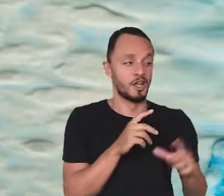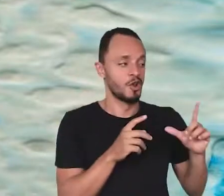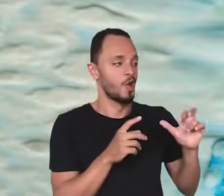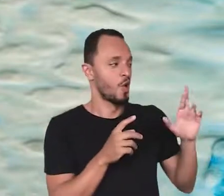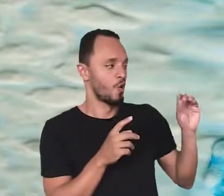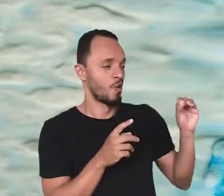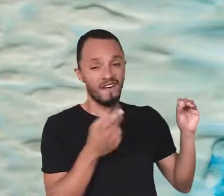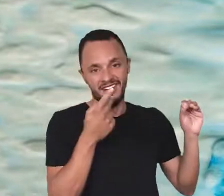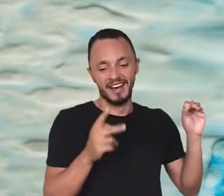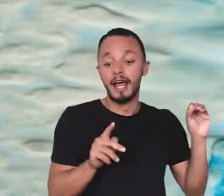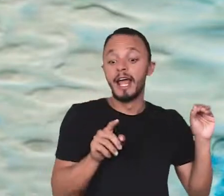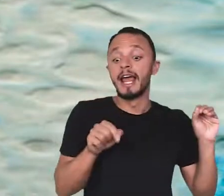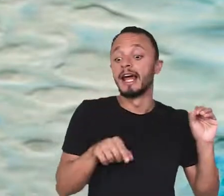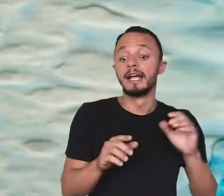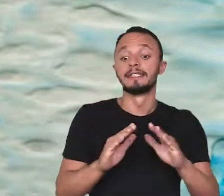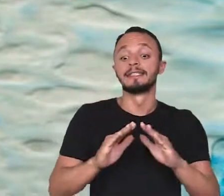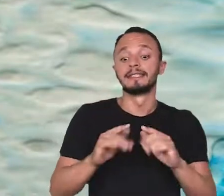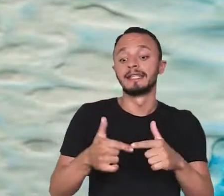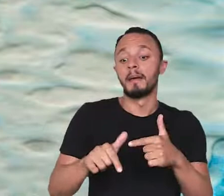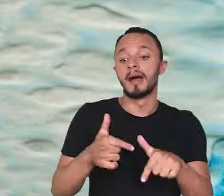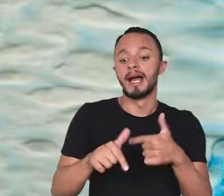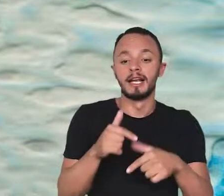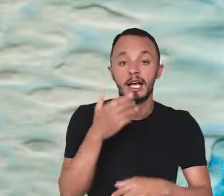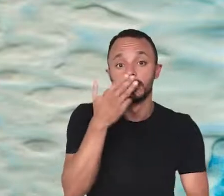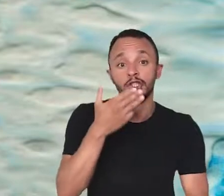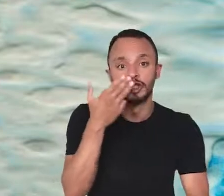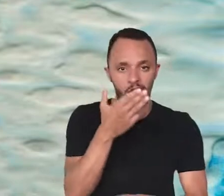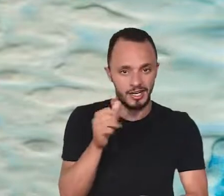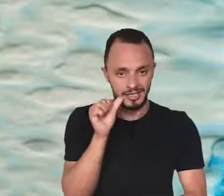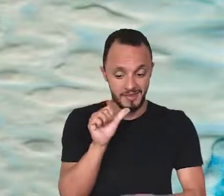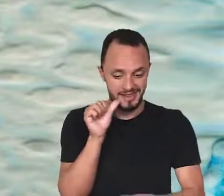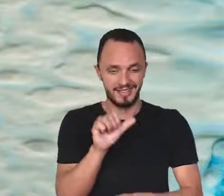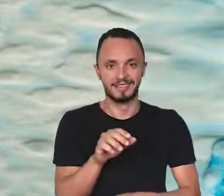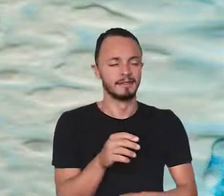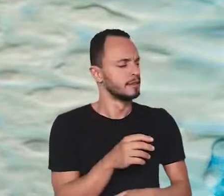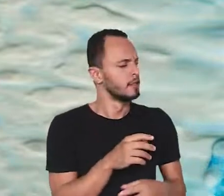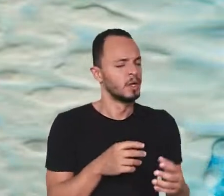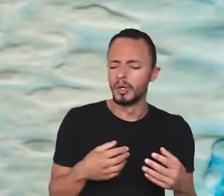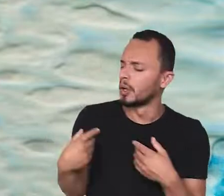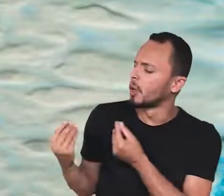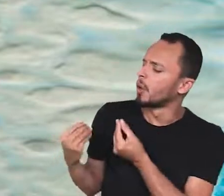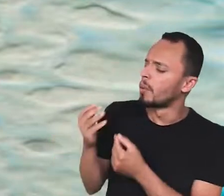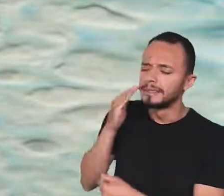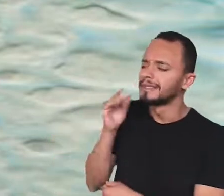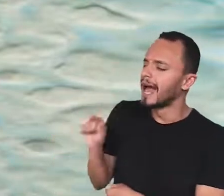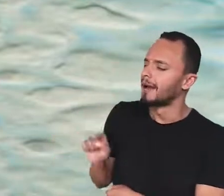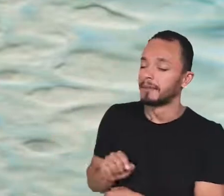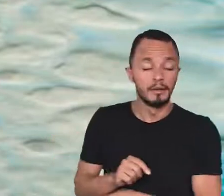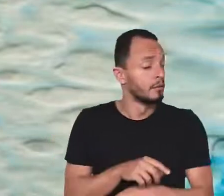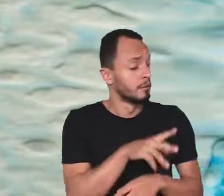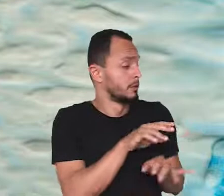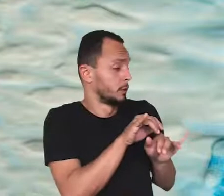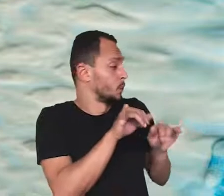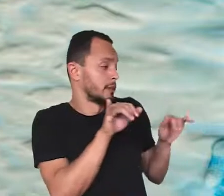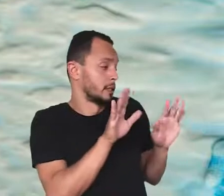de Meretrício, eu acho chique. Da onde esse homem tirou isso? Mulher, saiu um livro sobre ela, por isso eu tô contando. Então, e